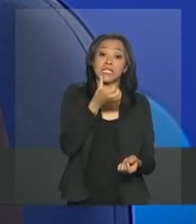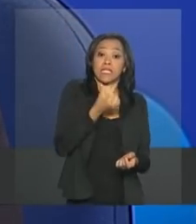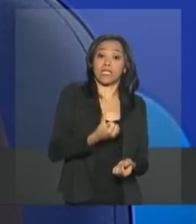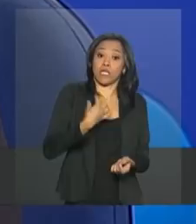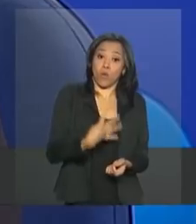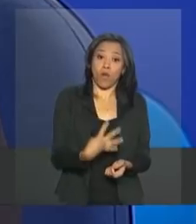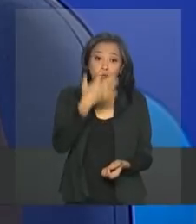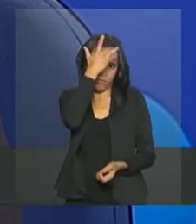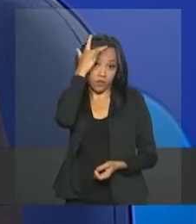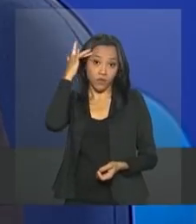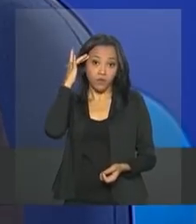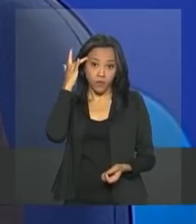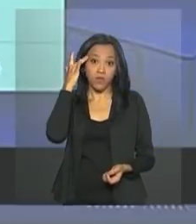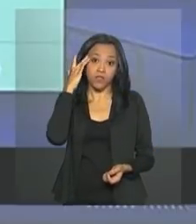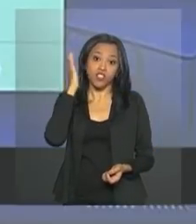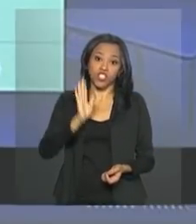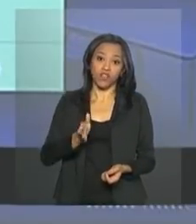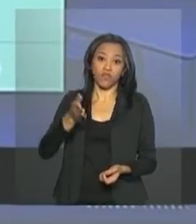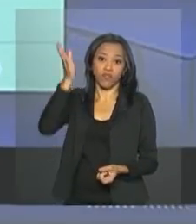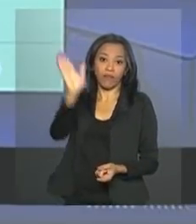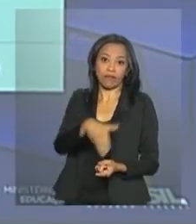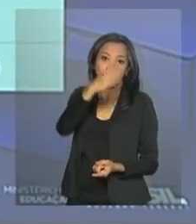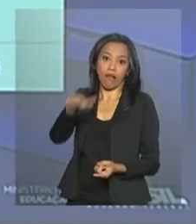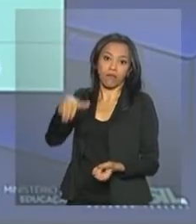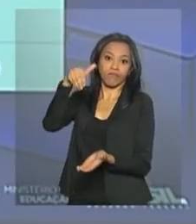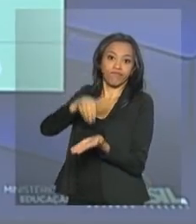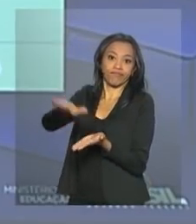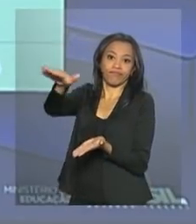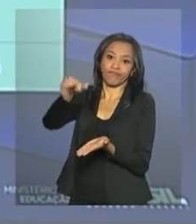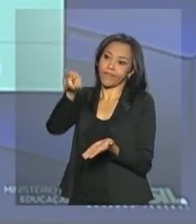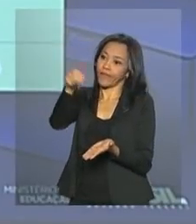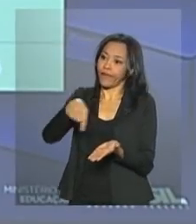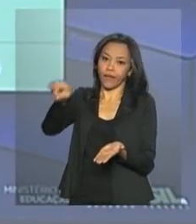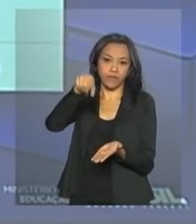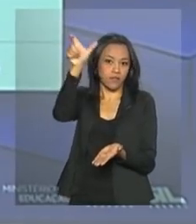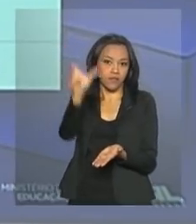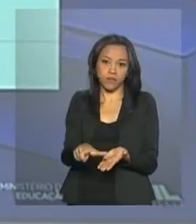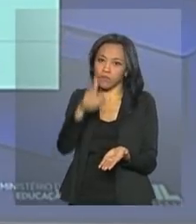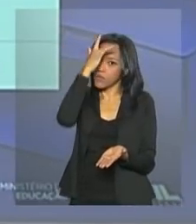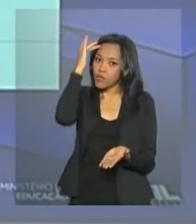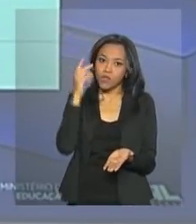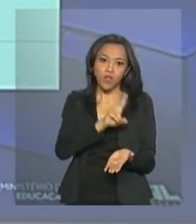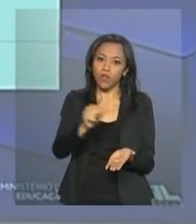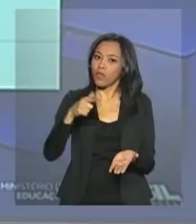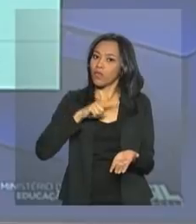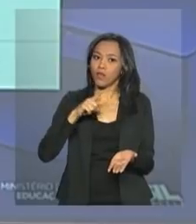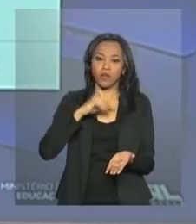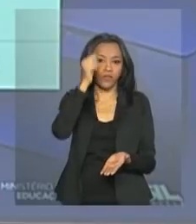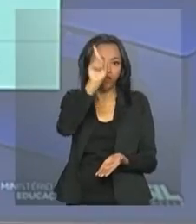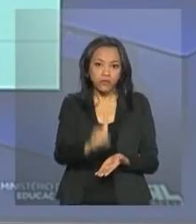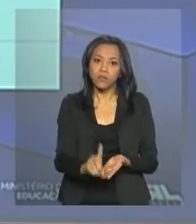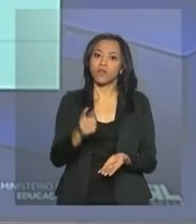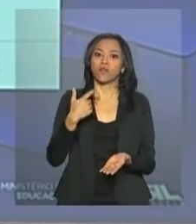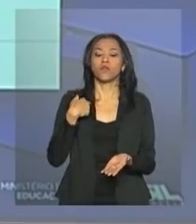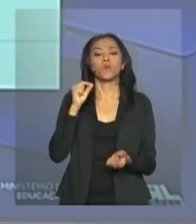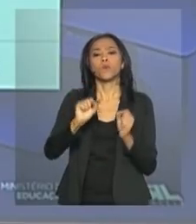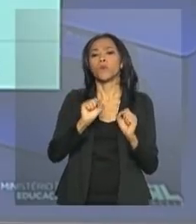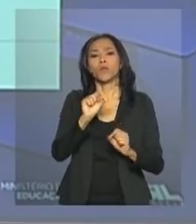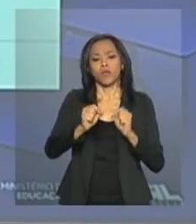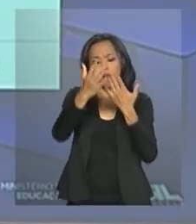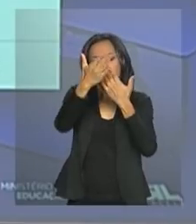pessoas que foram eliminados da prova portanto não fizeram não terão o direito a esta avaliação